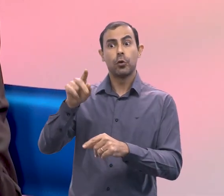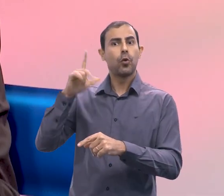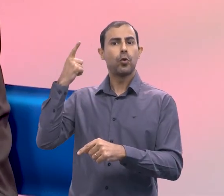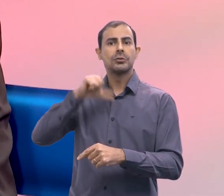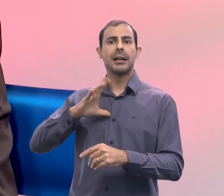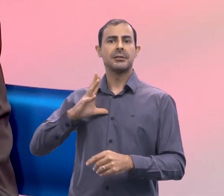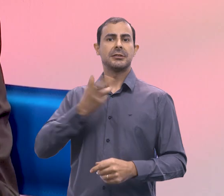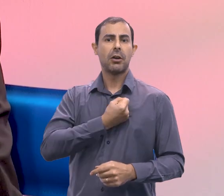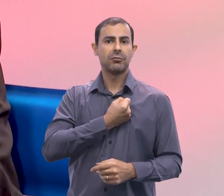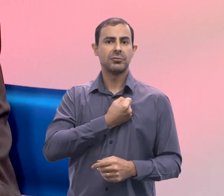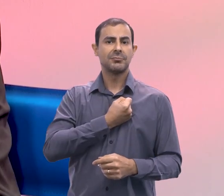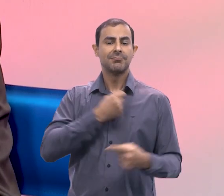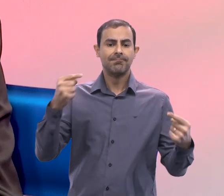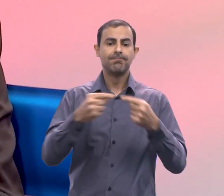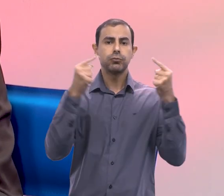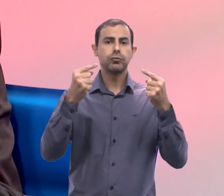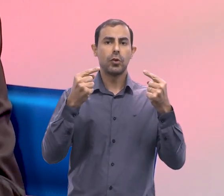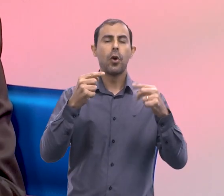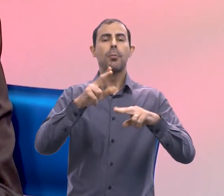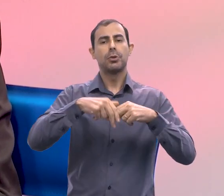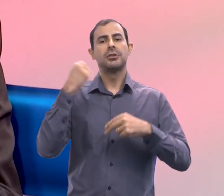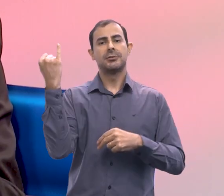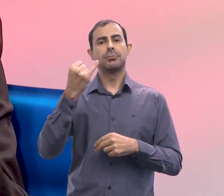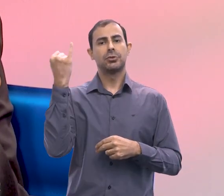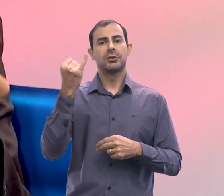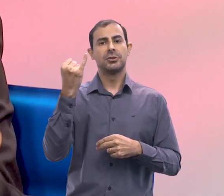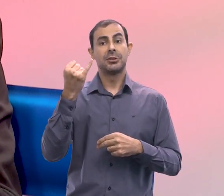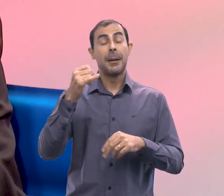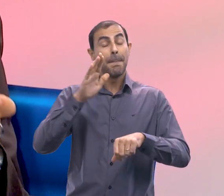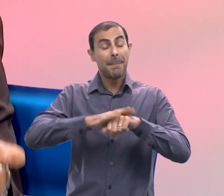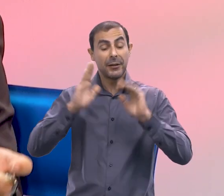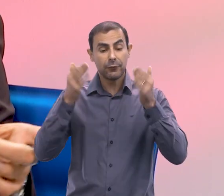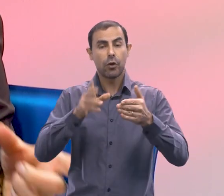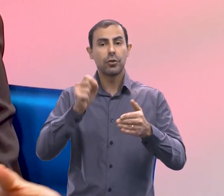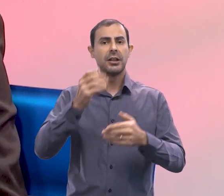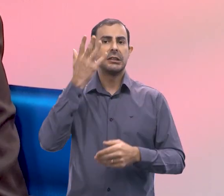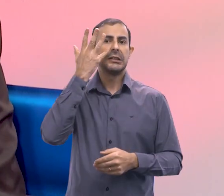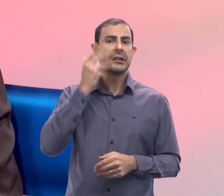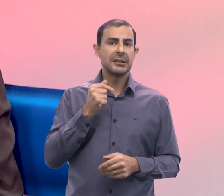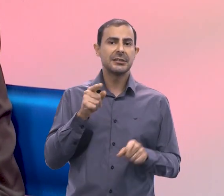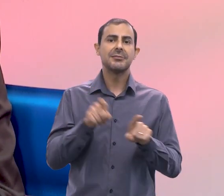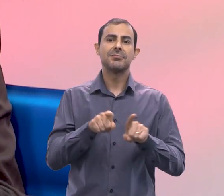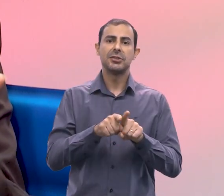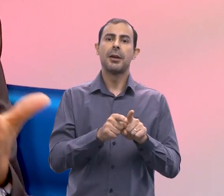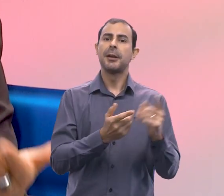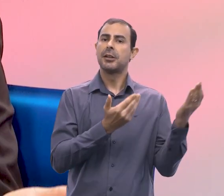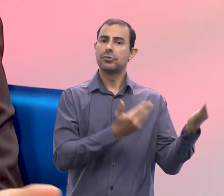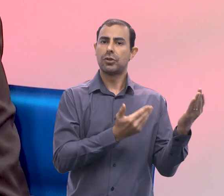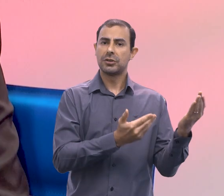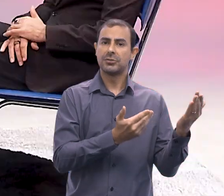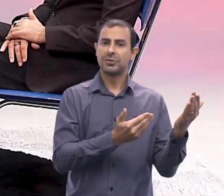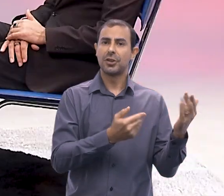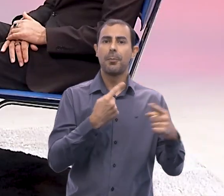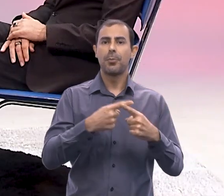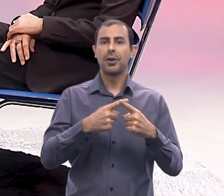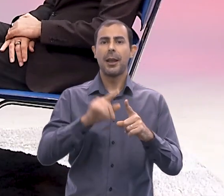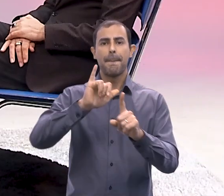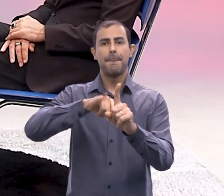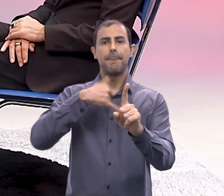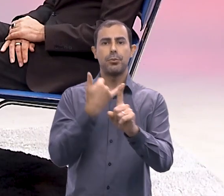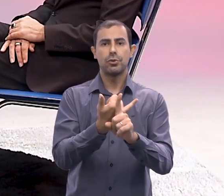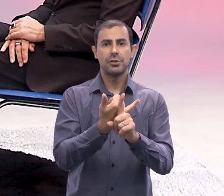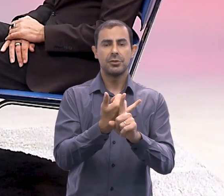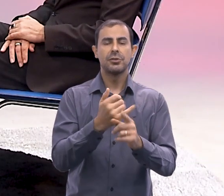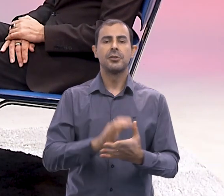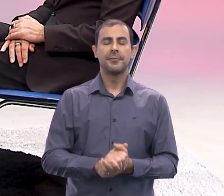aquela mesma patologia, aquela mesma situação, principalmente em volta de crianças e adolescentes. A questão do bullying. No Brasil ainda